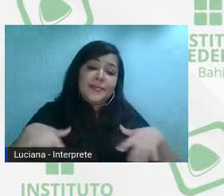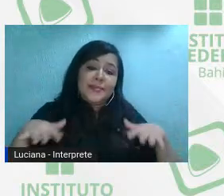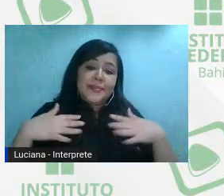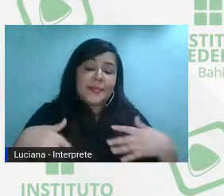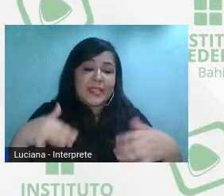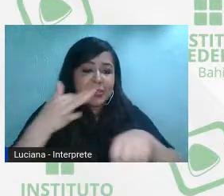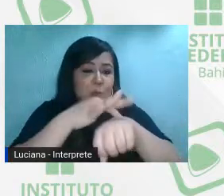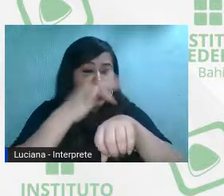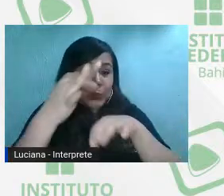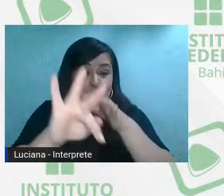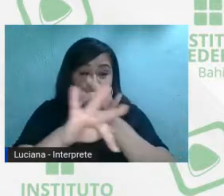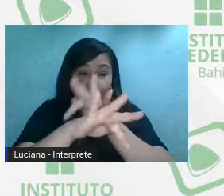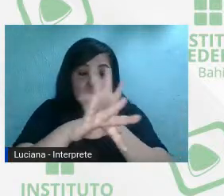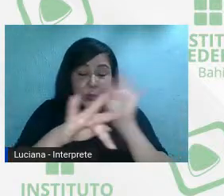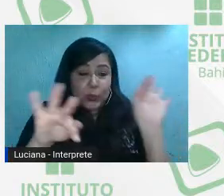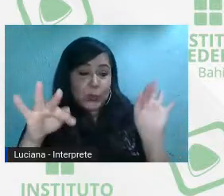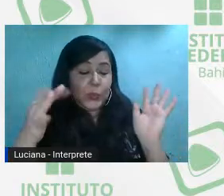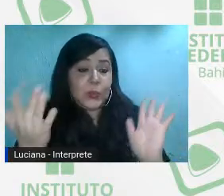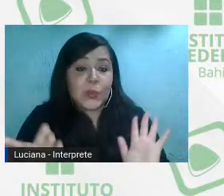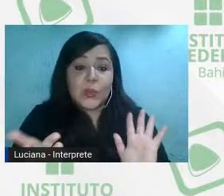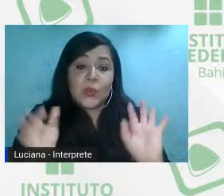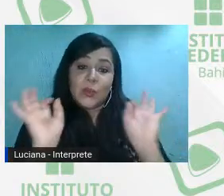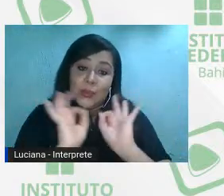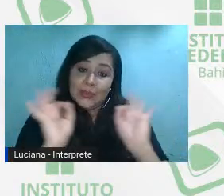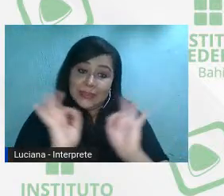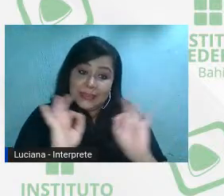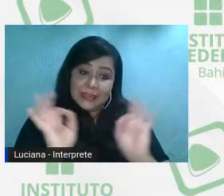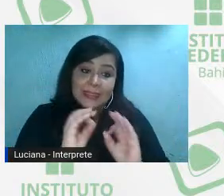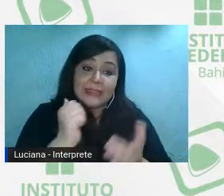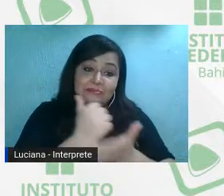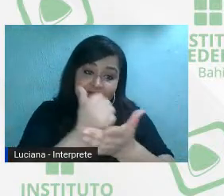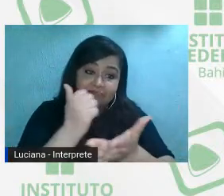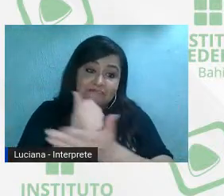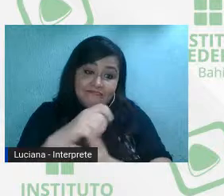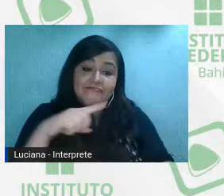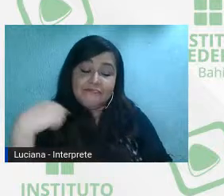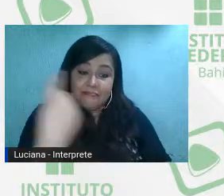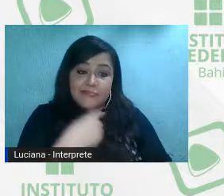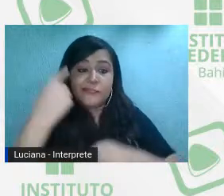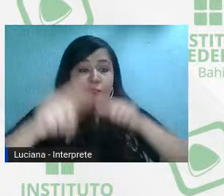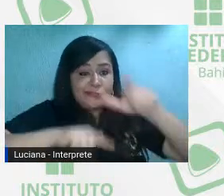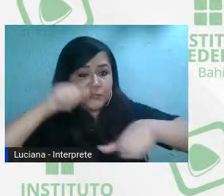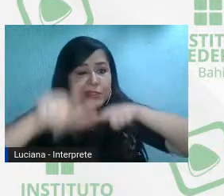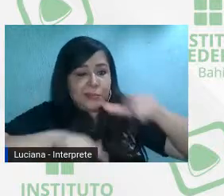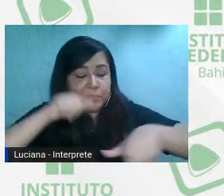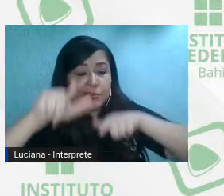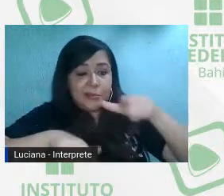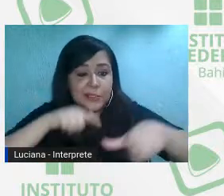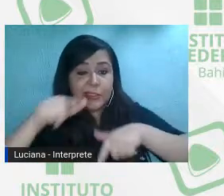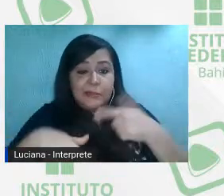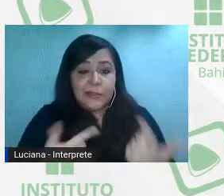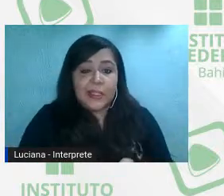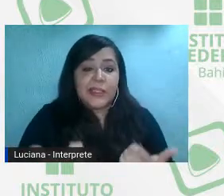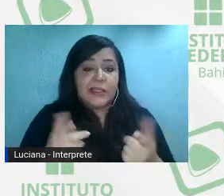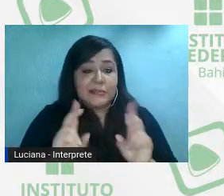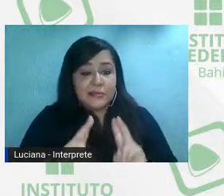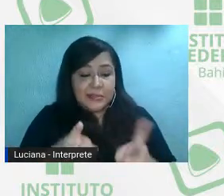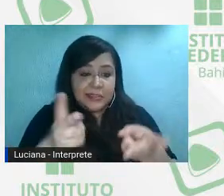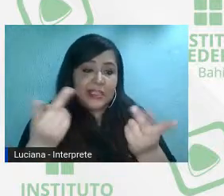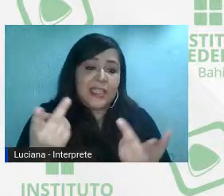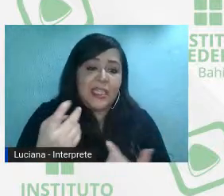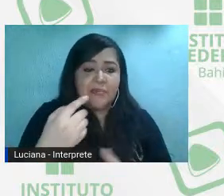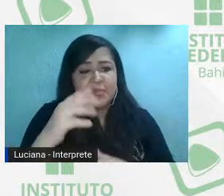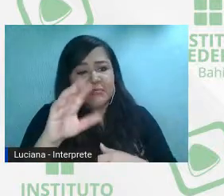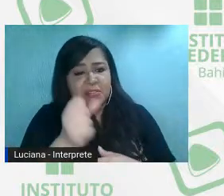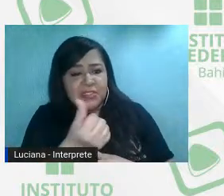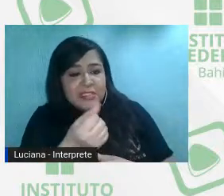e DORT, né, durante esse trabalho que a gente fica praticamente agora umas 16 horas do